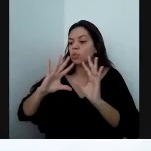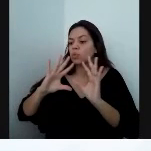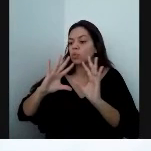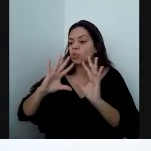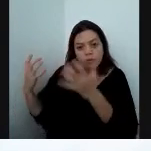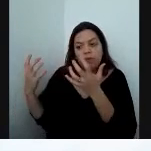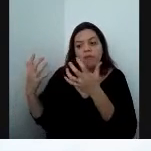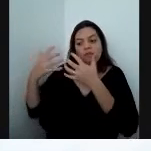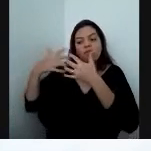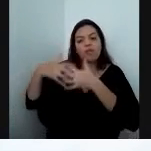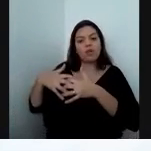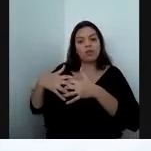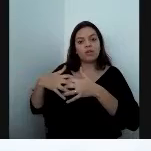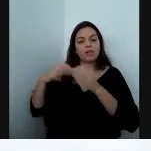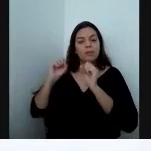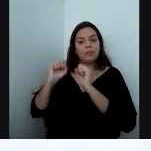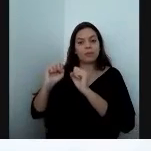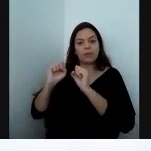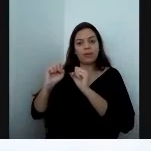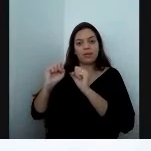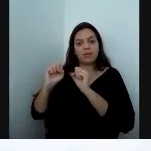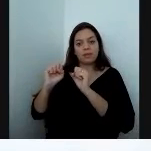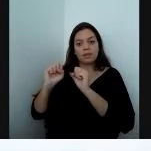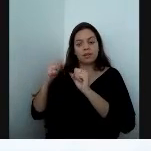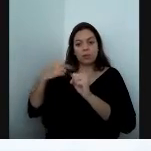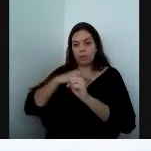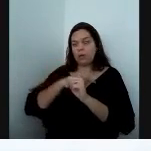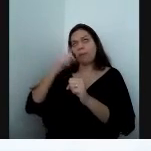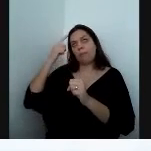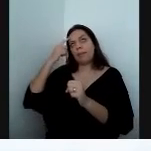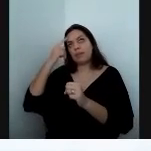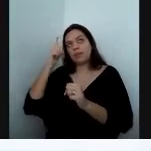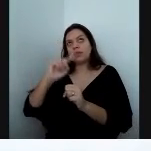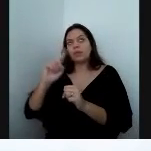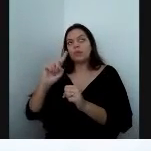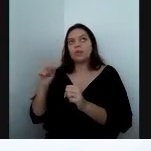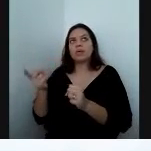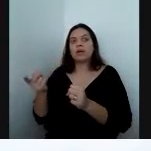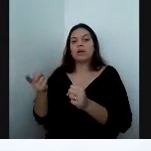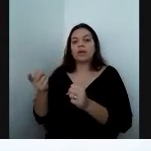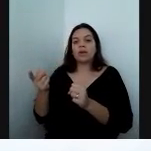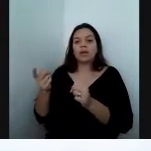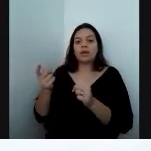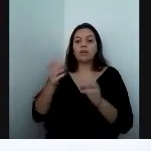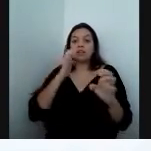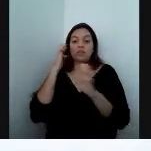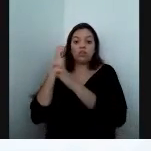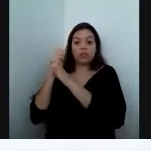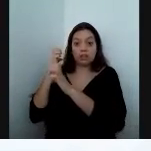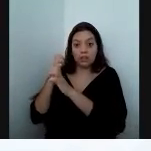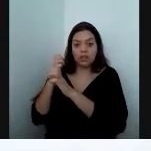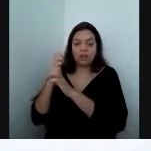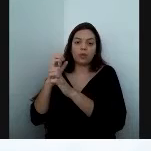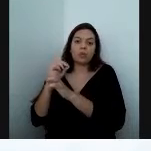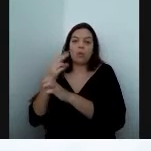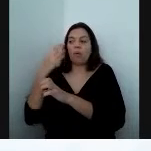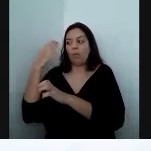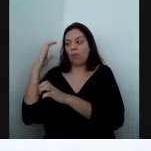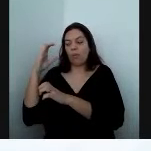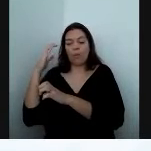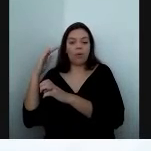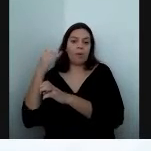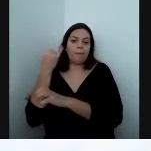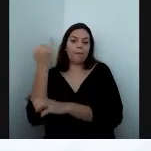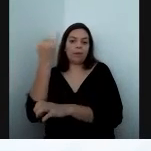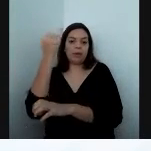aqui no engenheiro, no cientista, sabe? Não, a gente está pensando no trabalhador, aquele trabalhador lá do chão de fábrica, aquele trabalhador que está